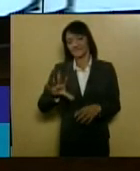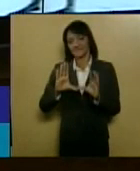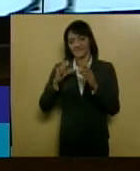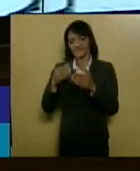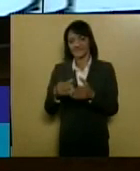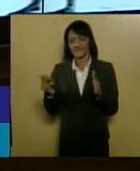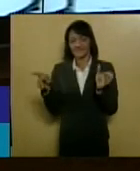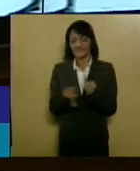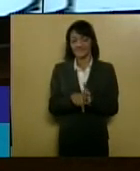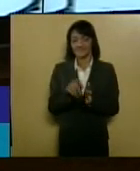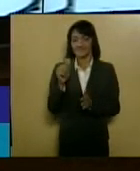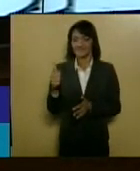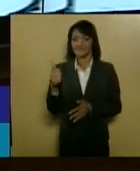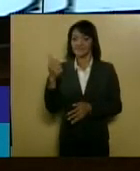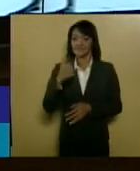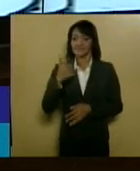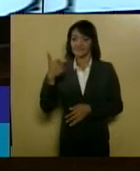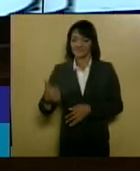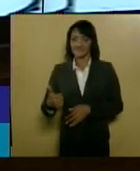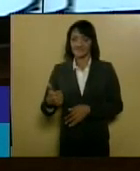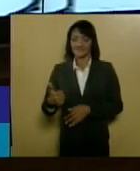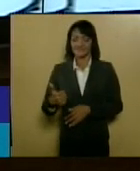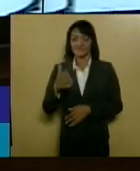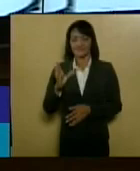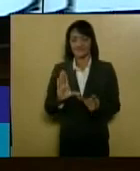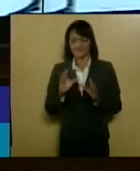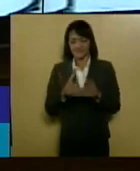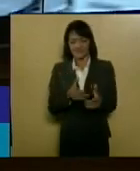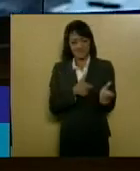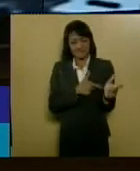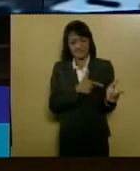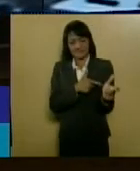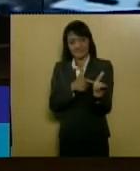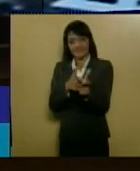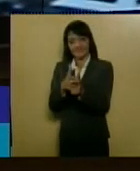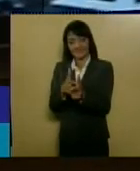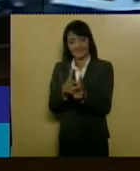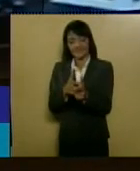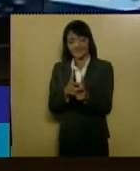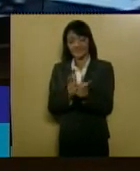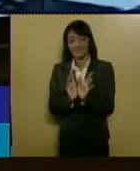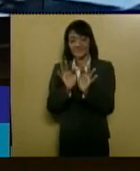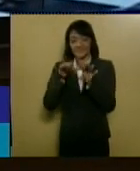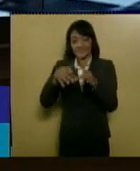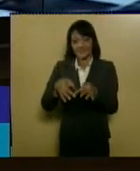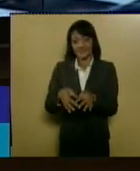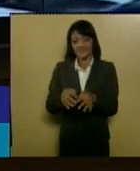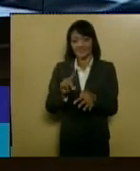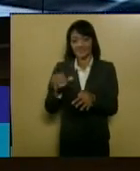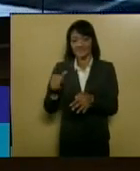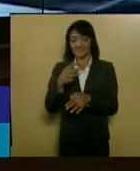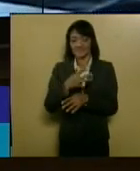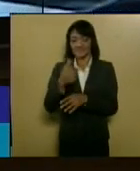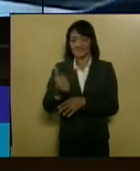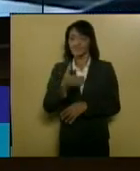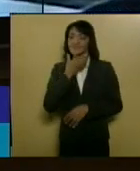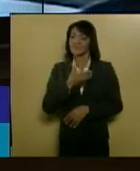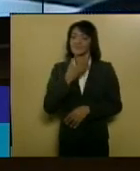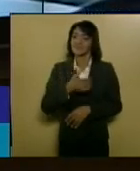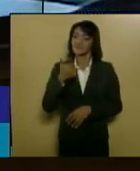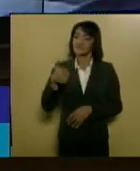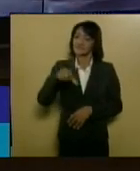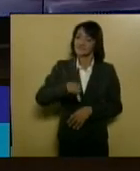origem à 19ª Companhia de Metralhadoras Pesadas. E finalmente, em 31 de dezembro de